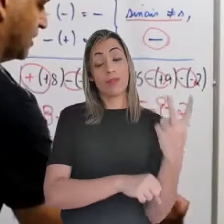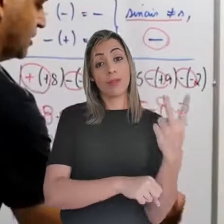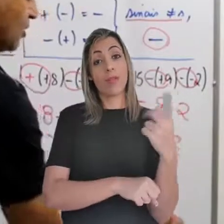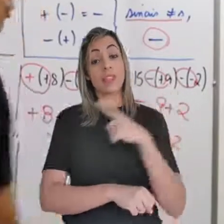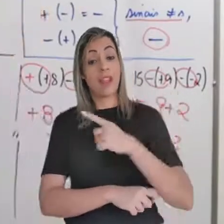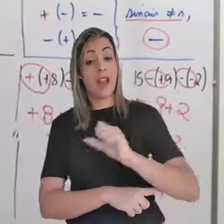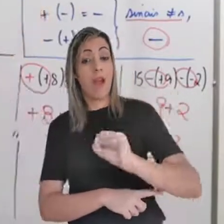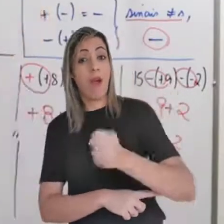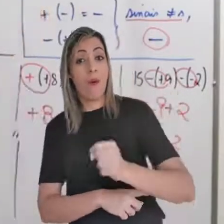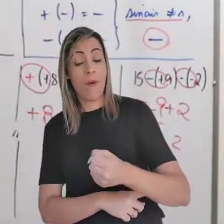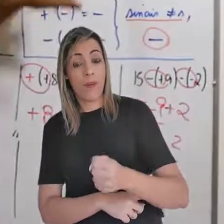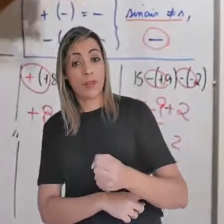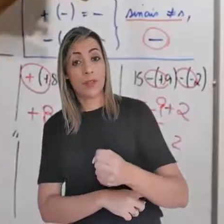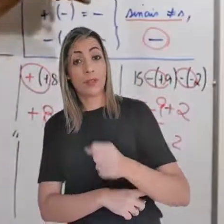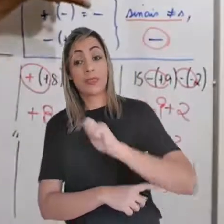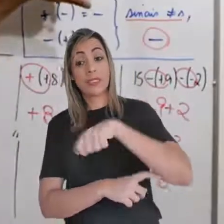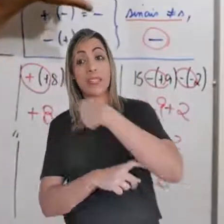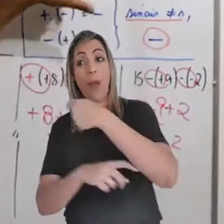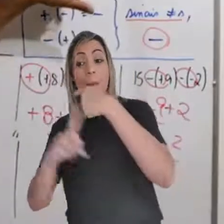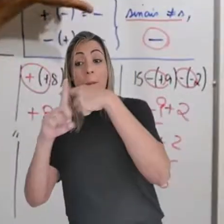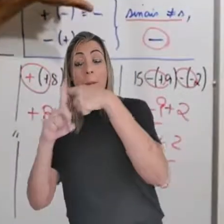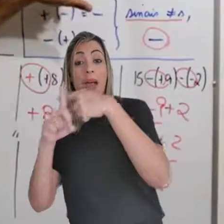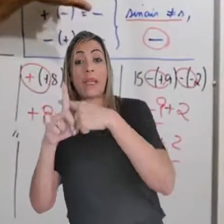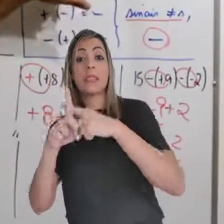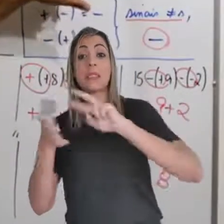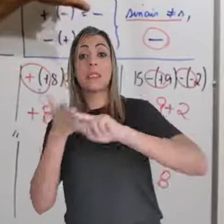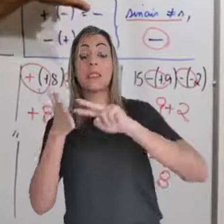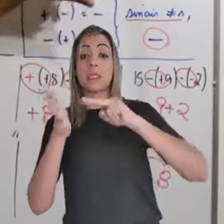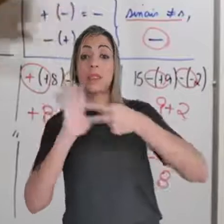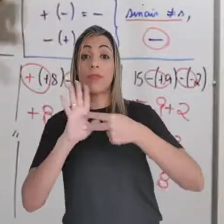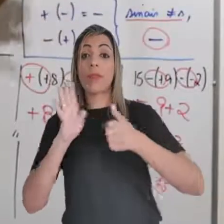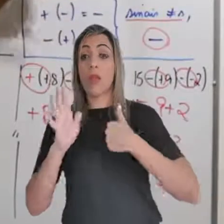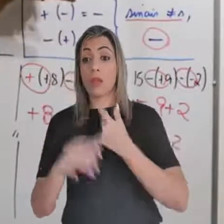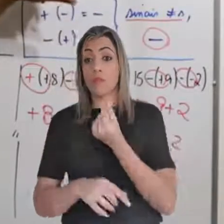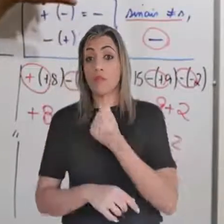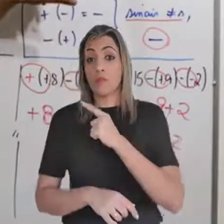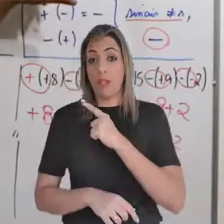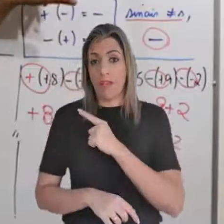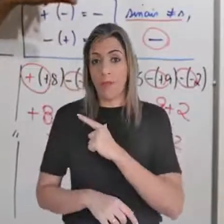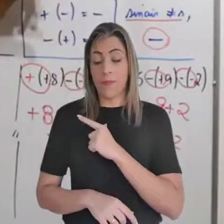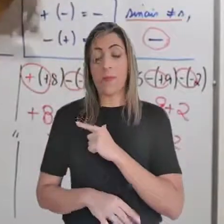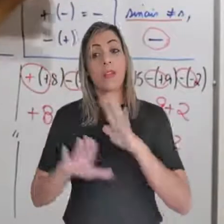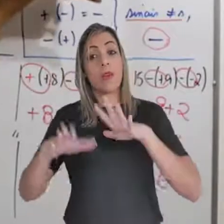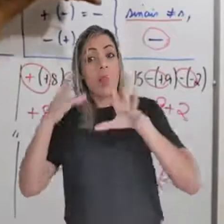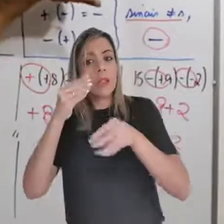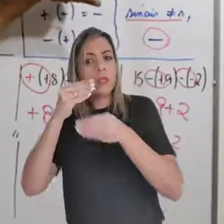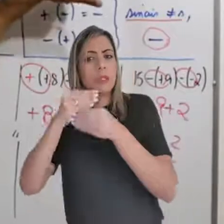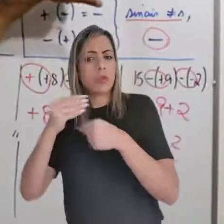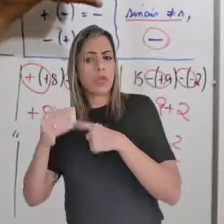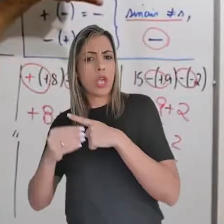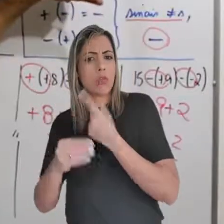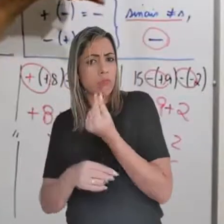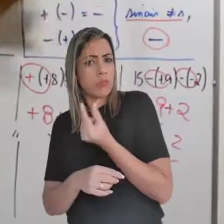2, terei 8. O sinal de mais significa que eu tenho algo, então eu estou acrescentando ao